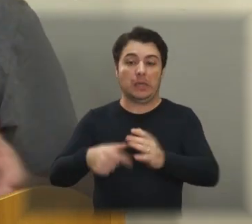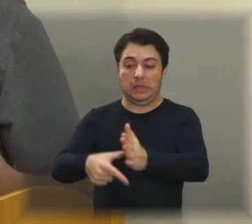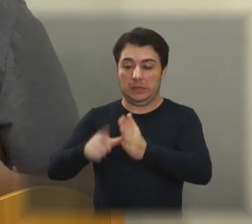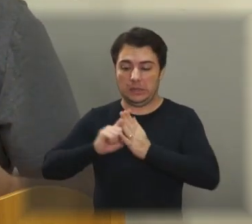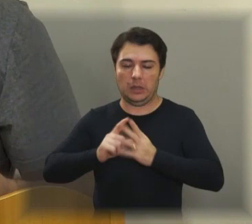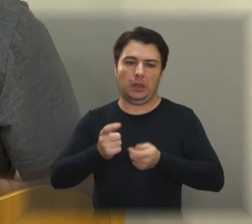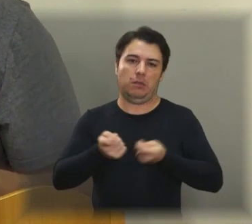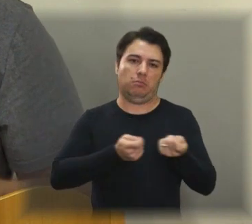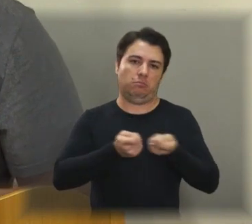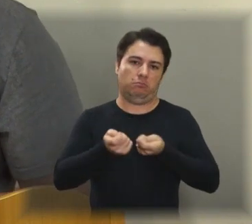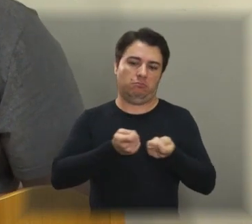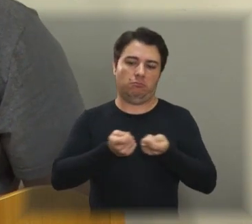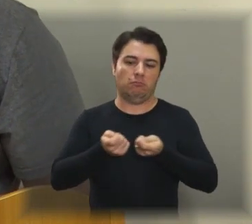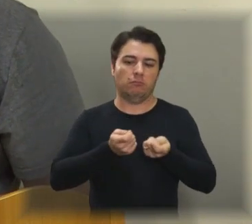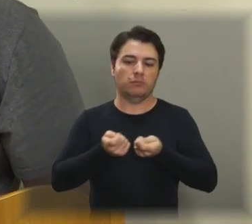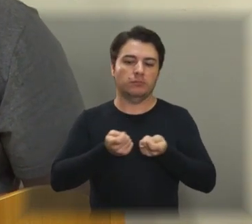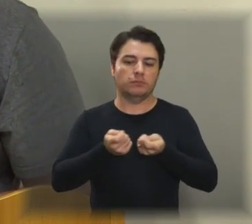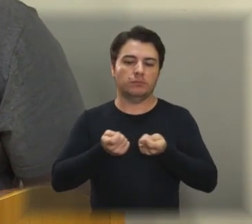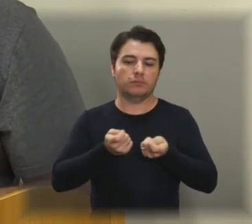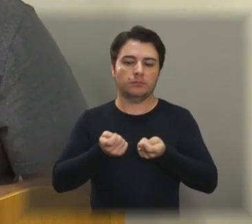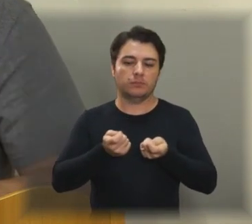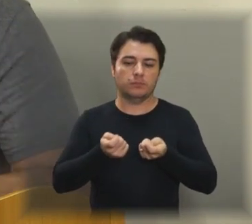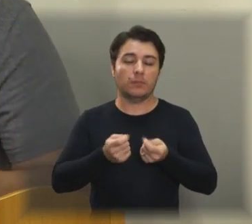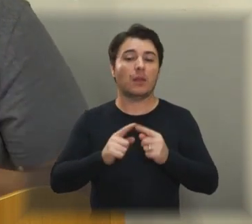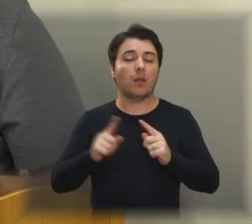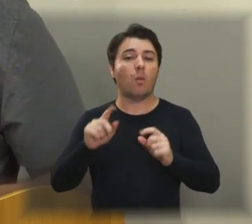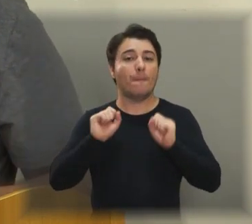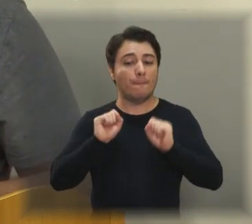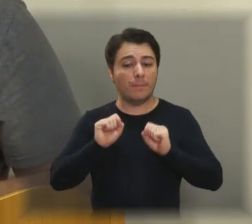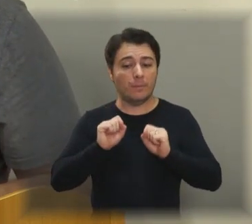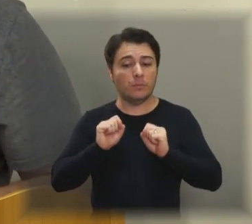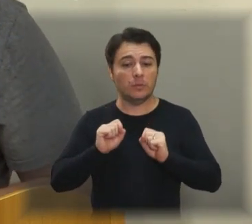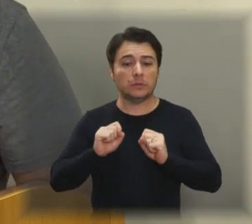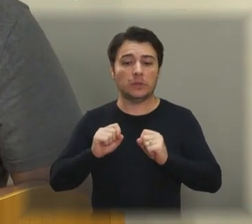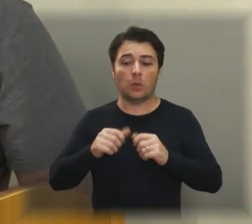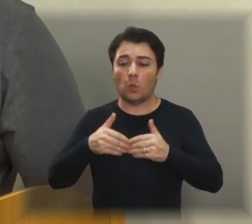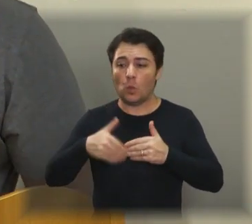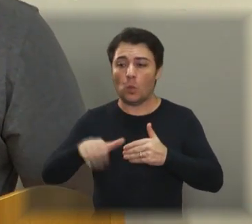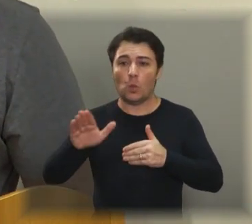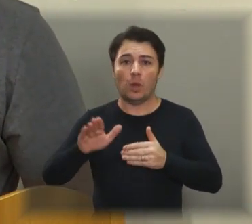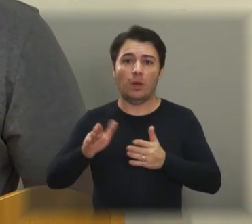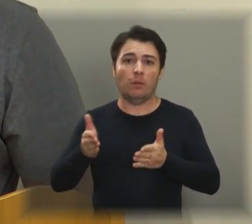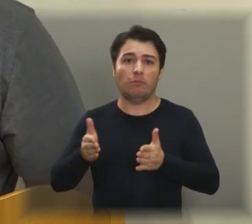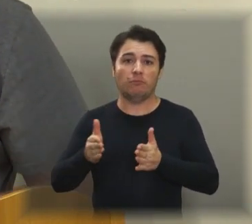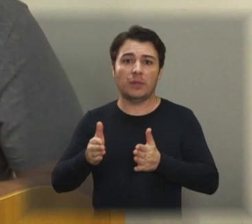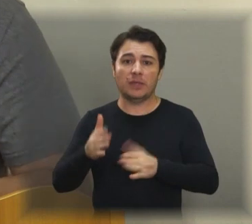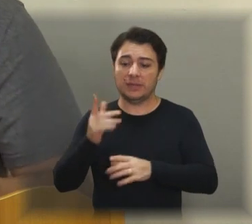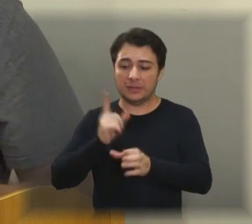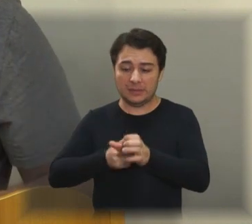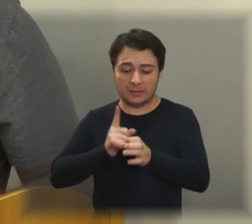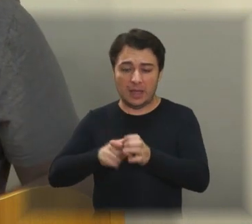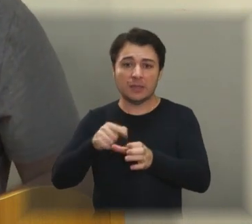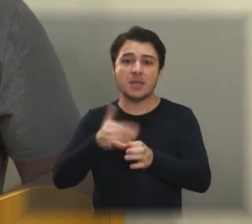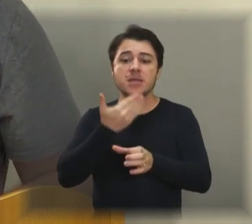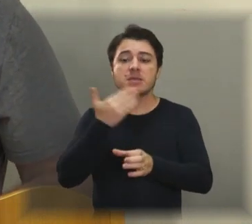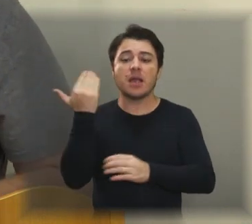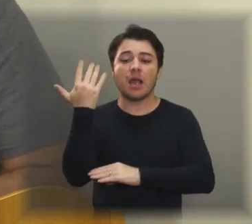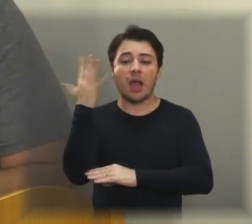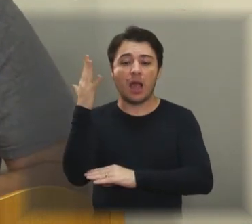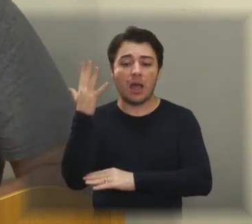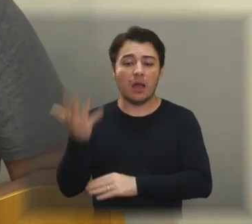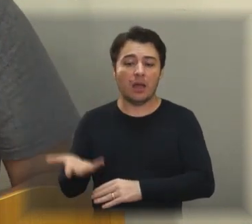conjunto da arborização Urbana de forma adequada né a gente vai acabar É numa cidade sem árvores né num problema